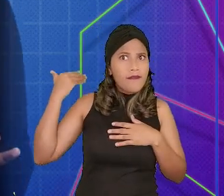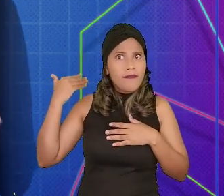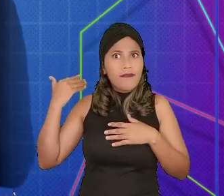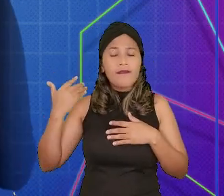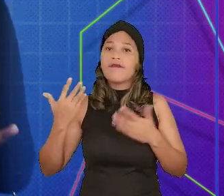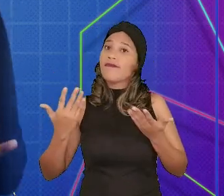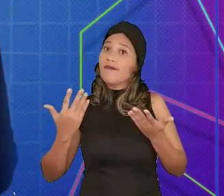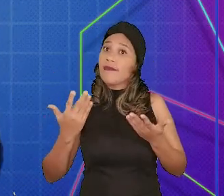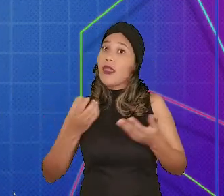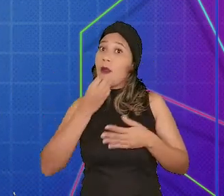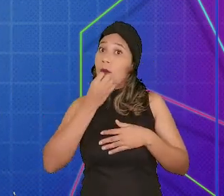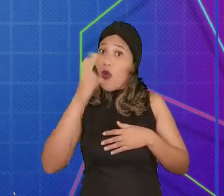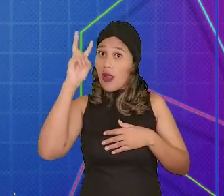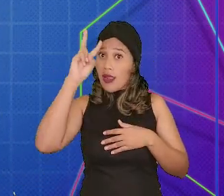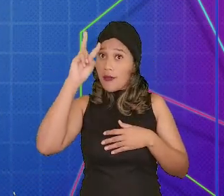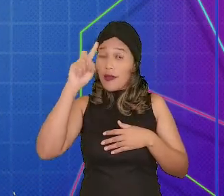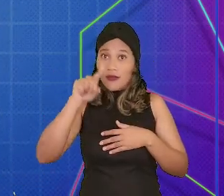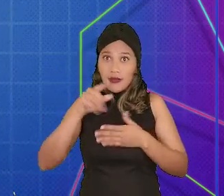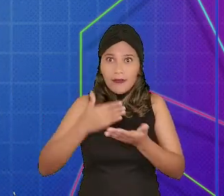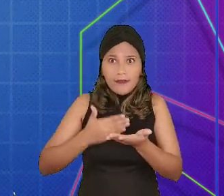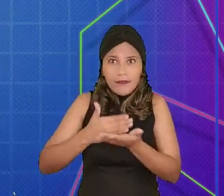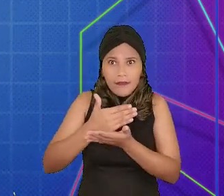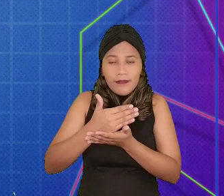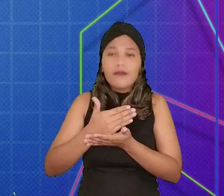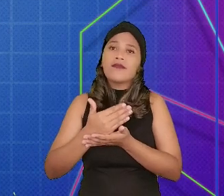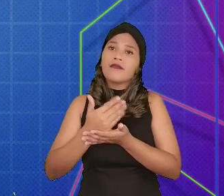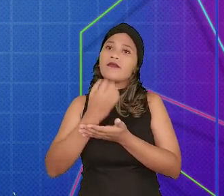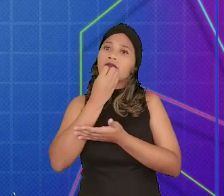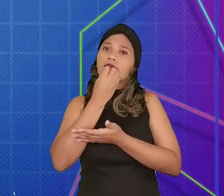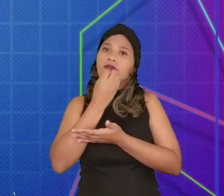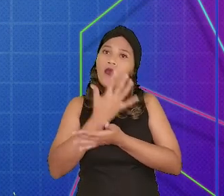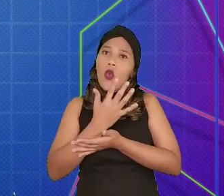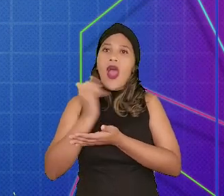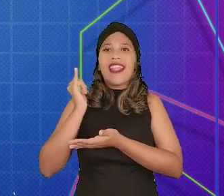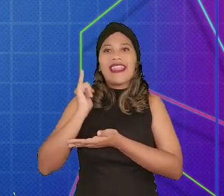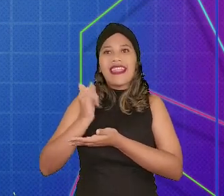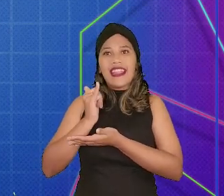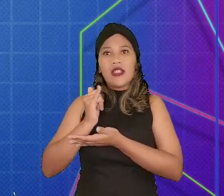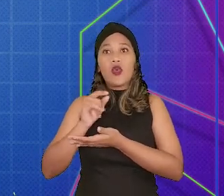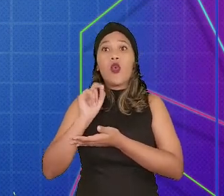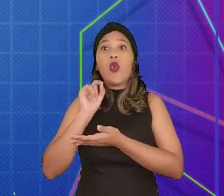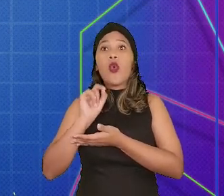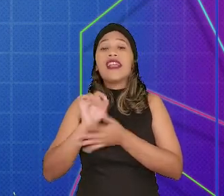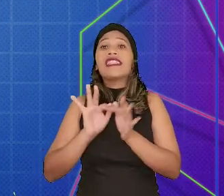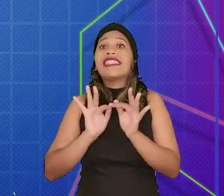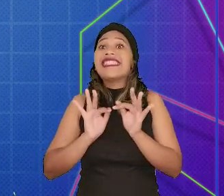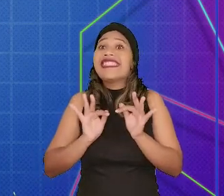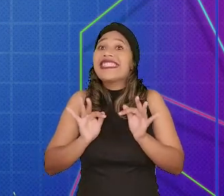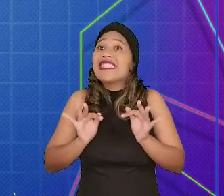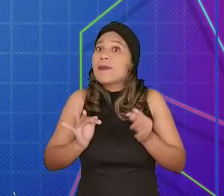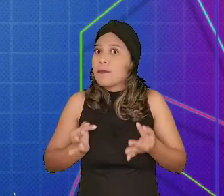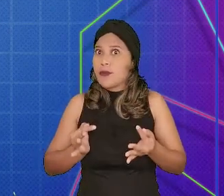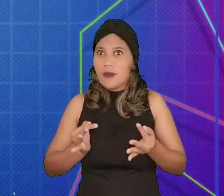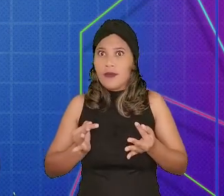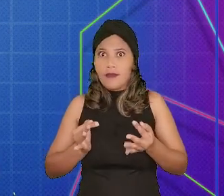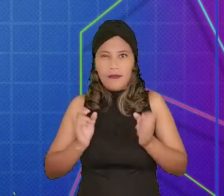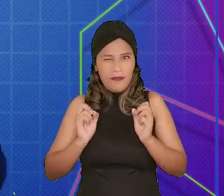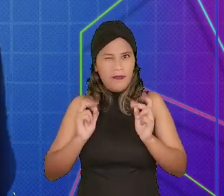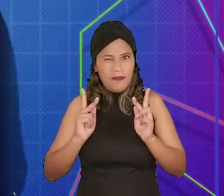Galera, vale lembrar que caso vocês estejam começando, optem por criar narrativas e jogos simples, beleza? Começando a